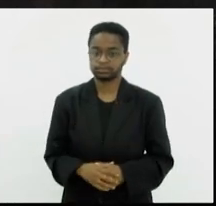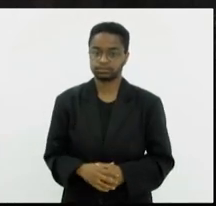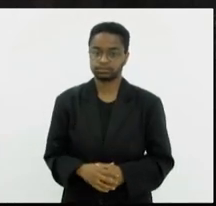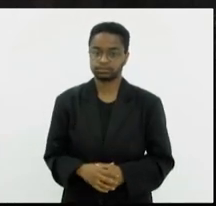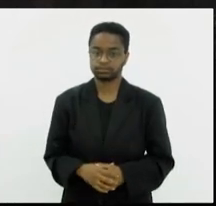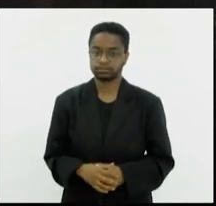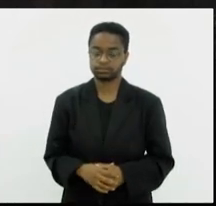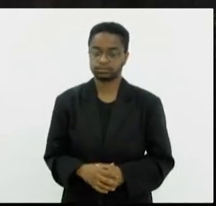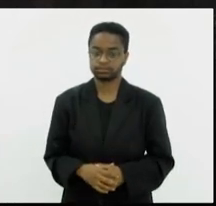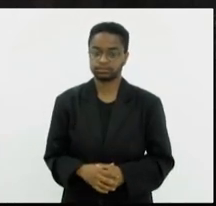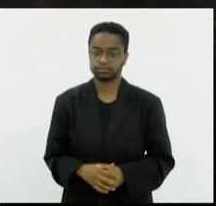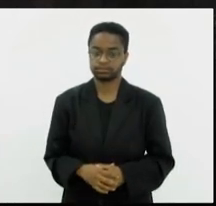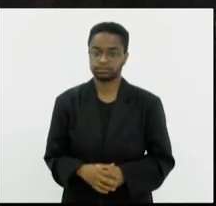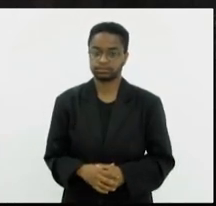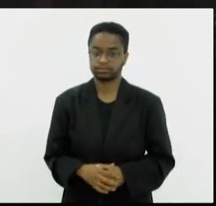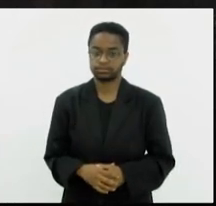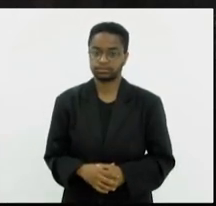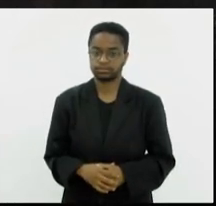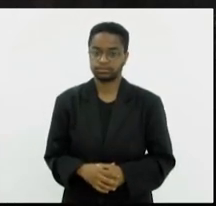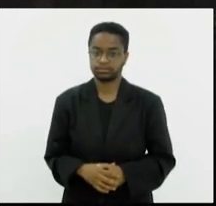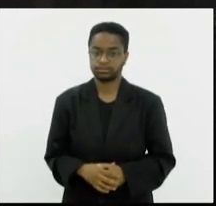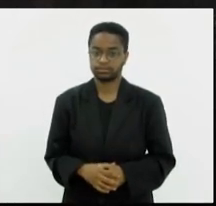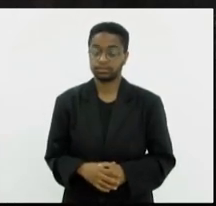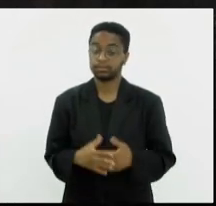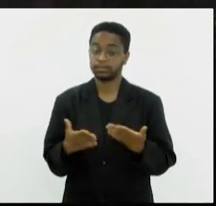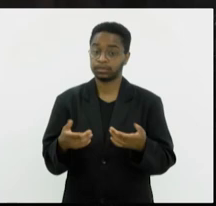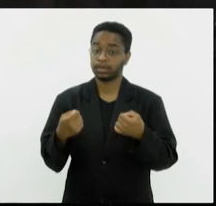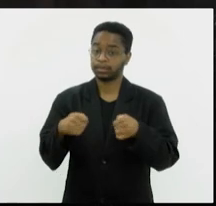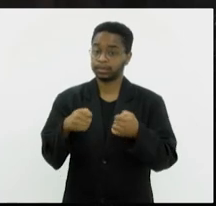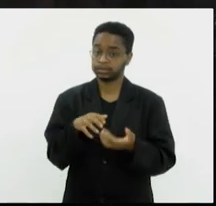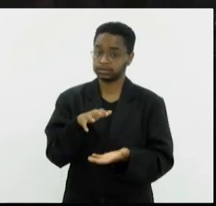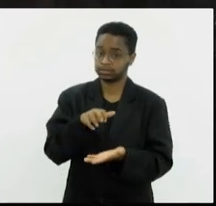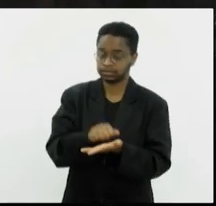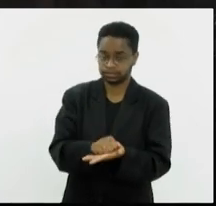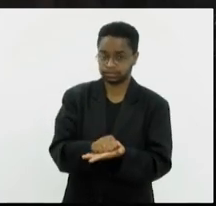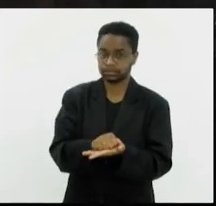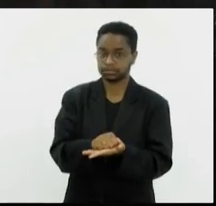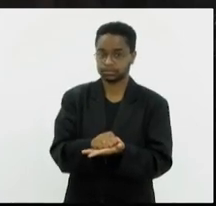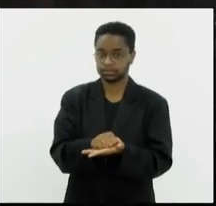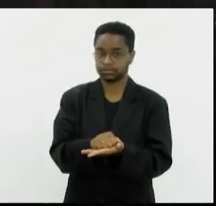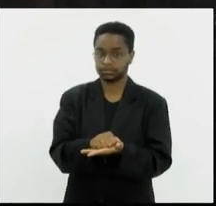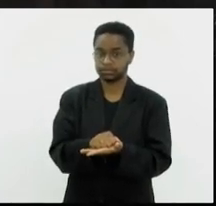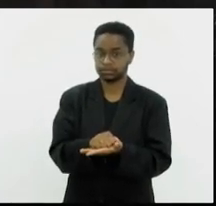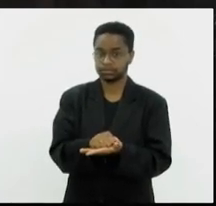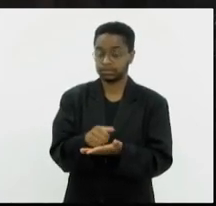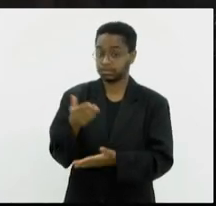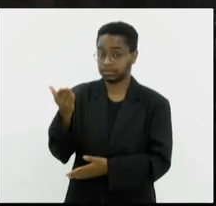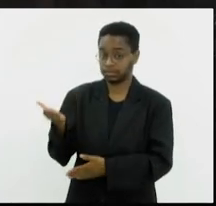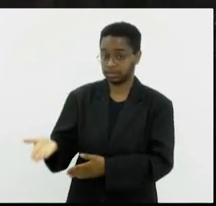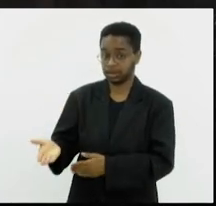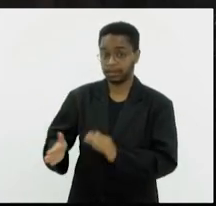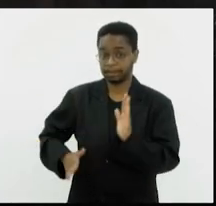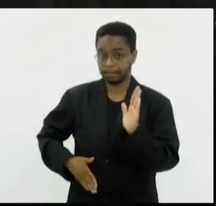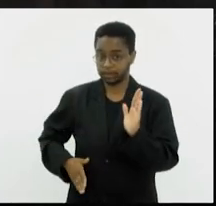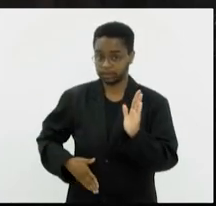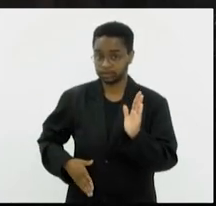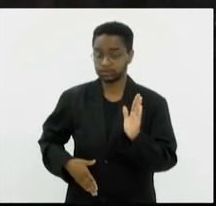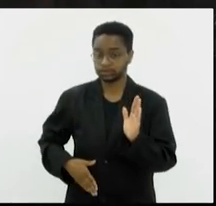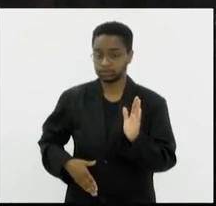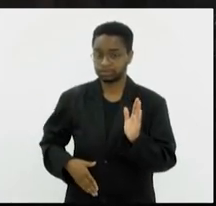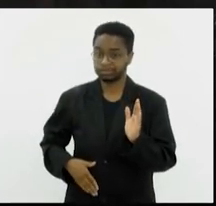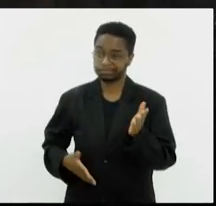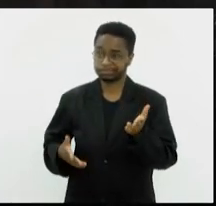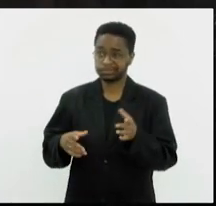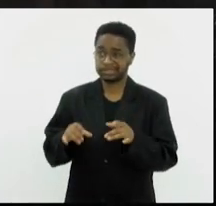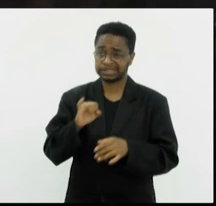Organizado E aí tem que se registrar que este bandido salvo eu